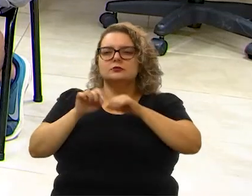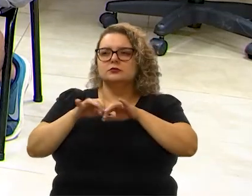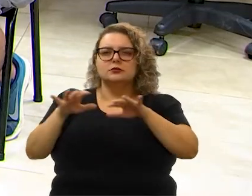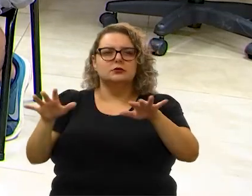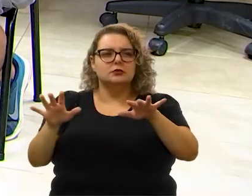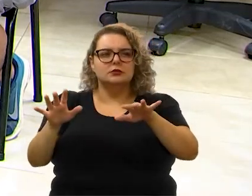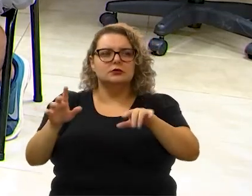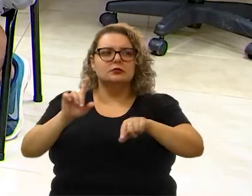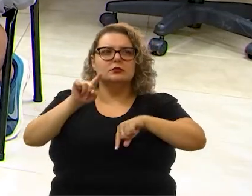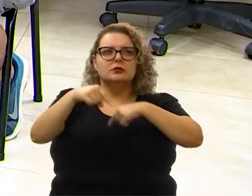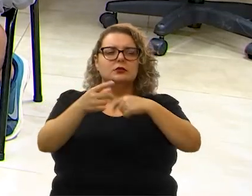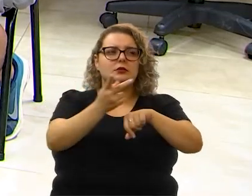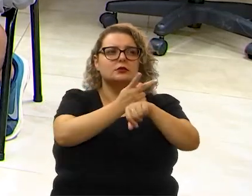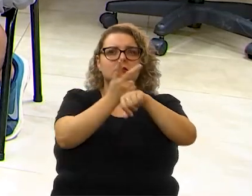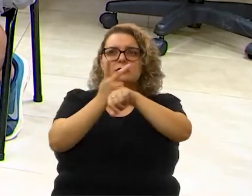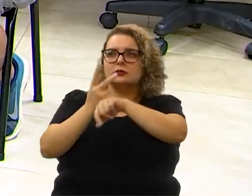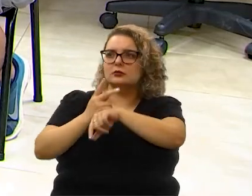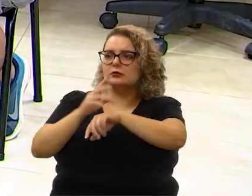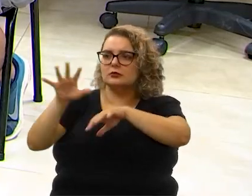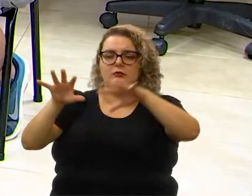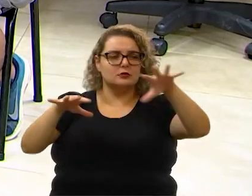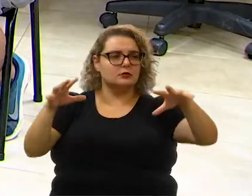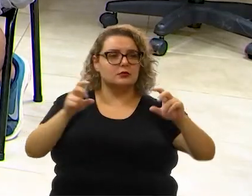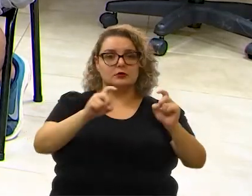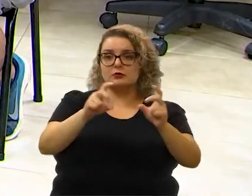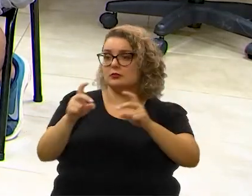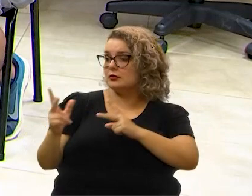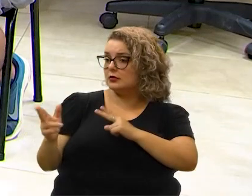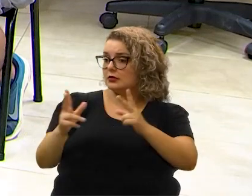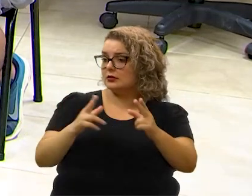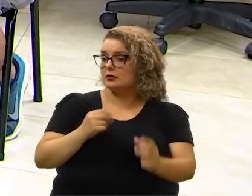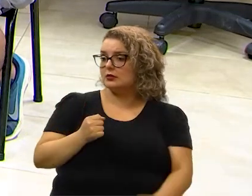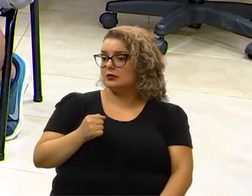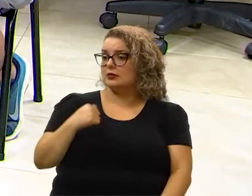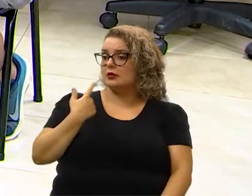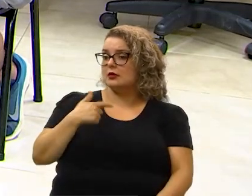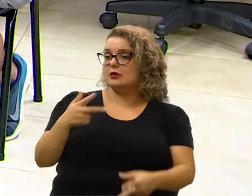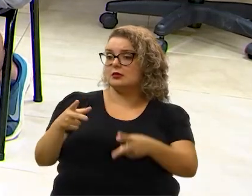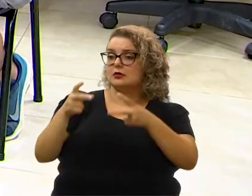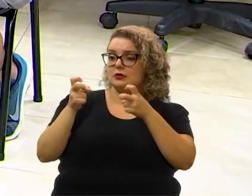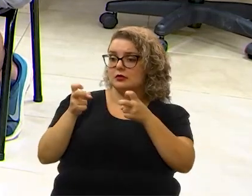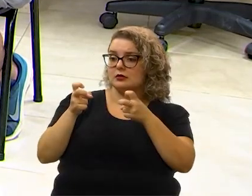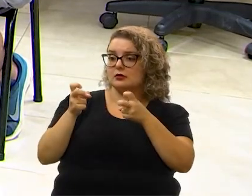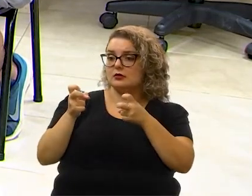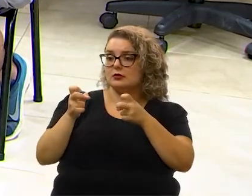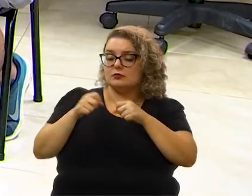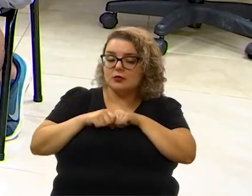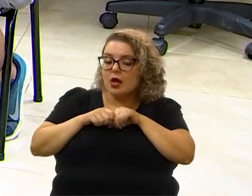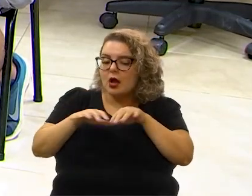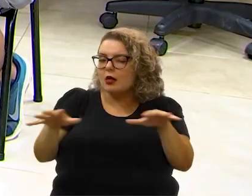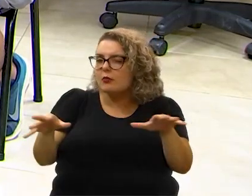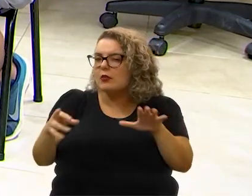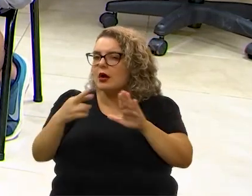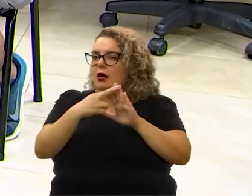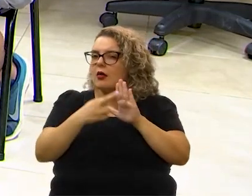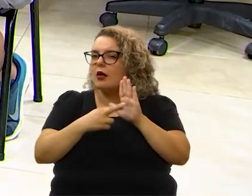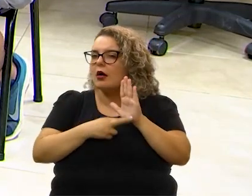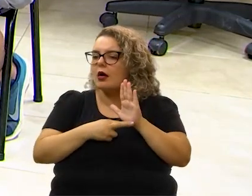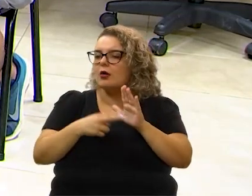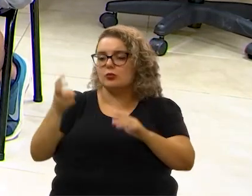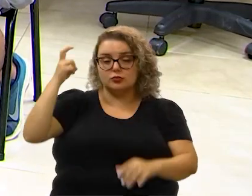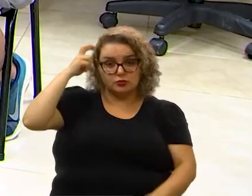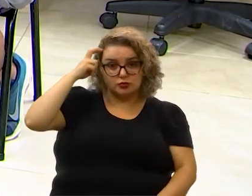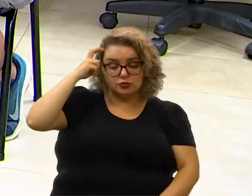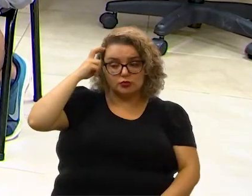ampliar, buscar em outras regiões, se nas outras regiões vendem o mesmo brinquedo? E aí nós percebemos que para ampliar o repertório